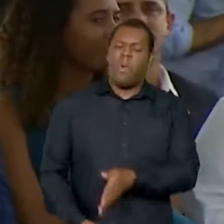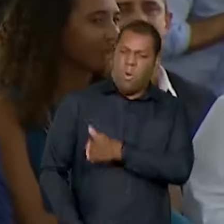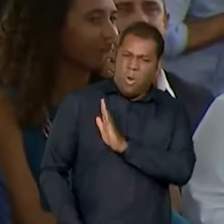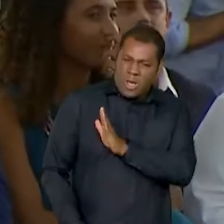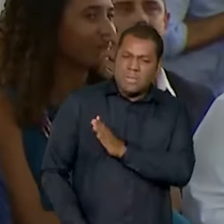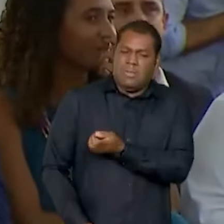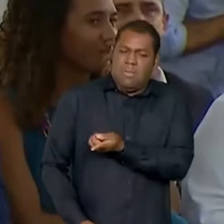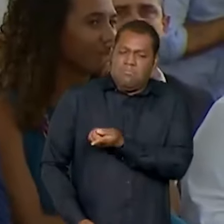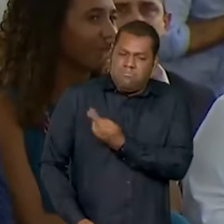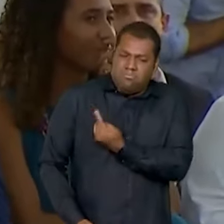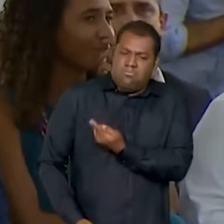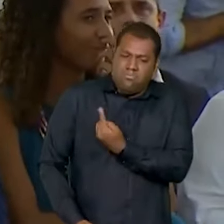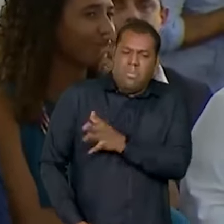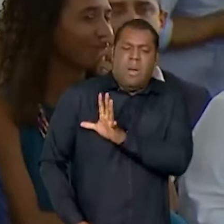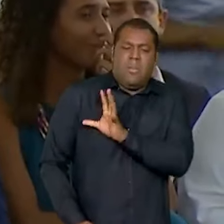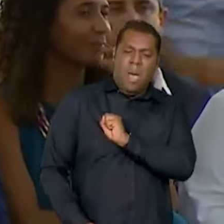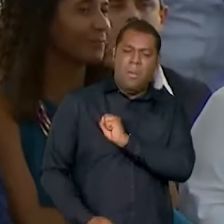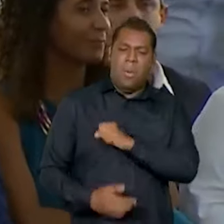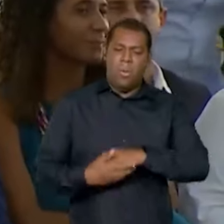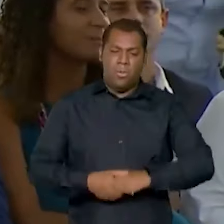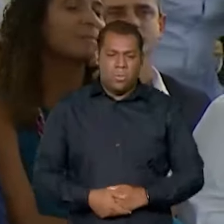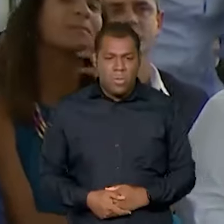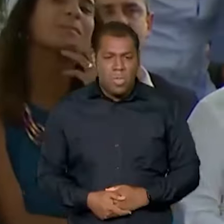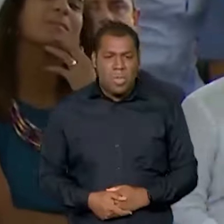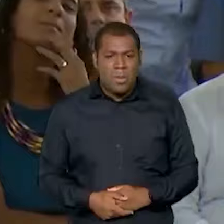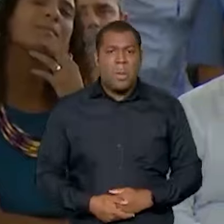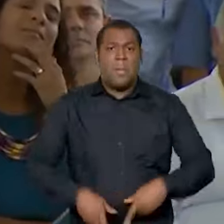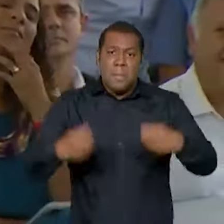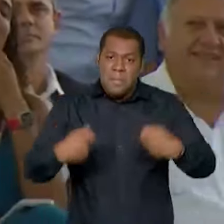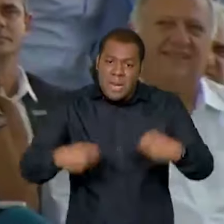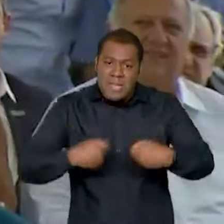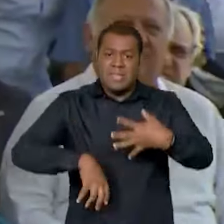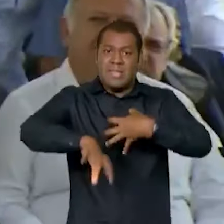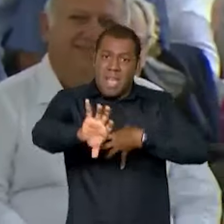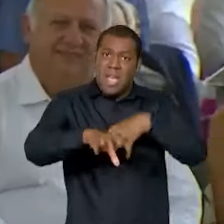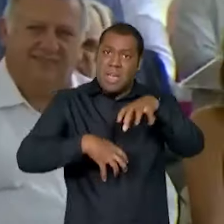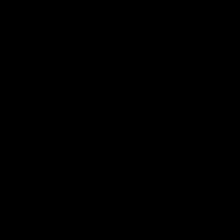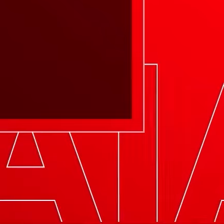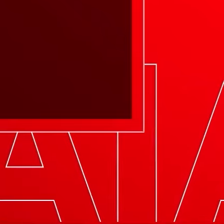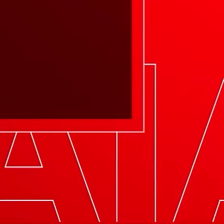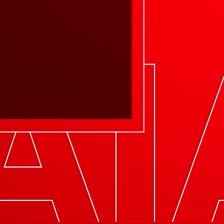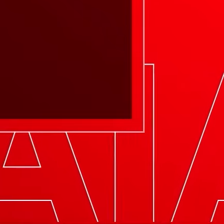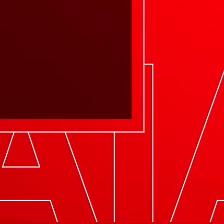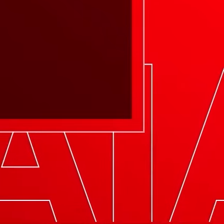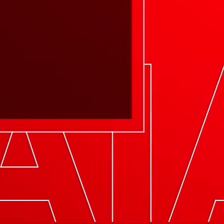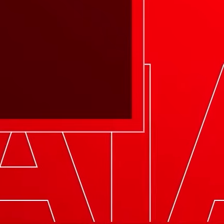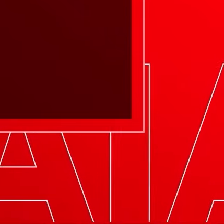fazer. É preciso ter um pouco de sensibilidade nesse país.